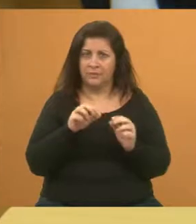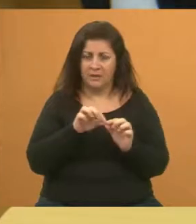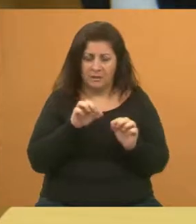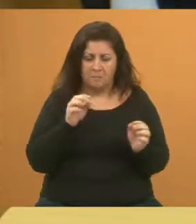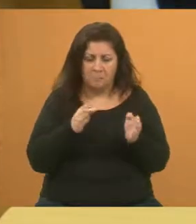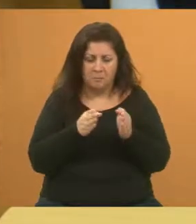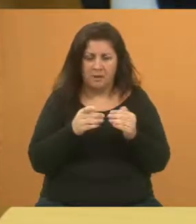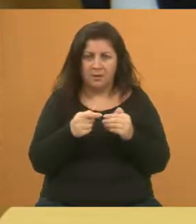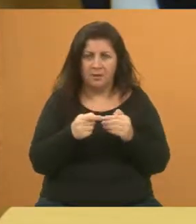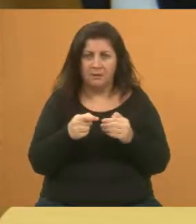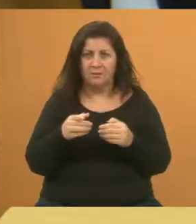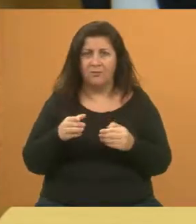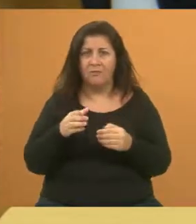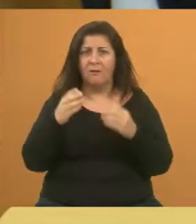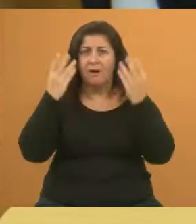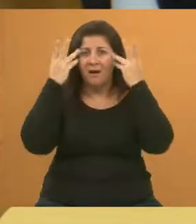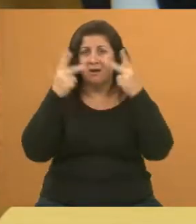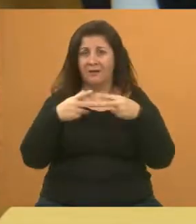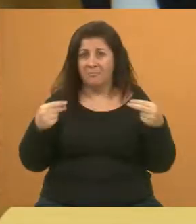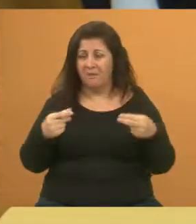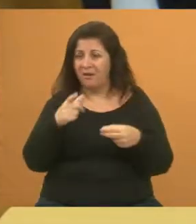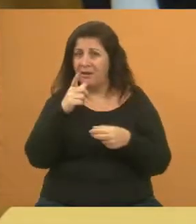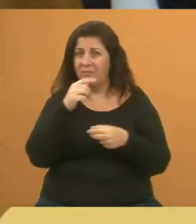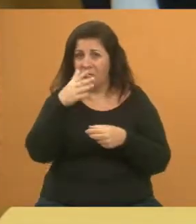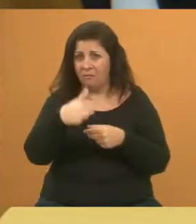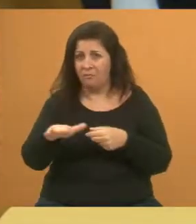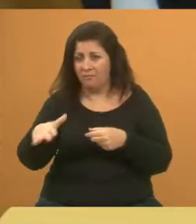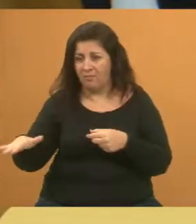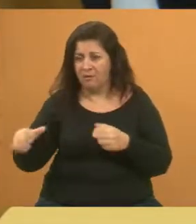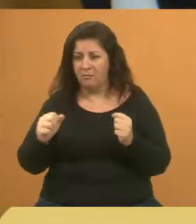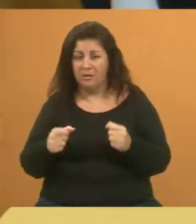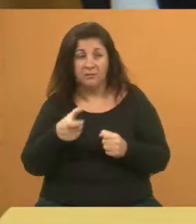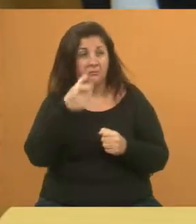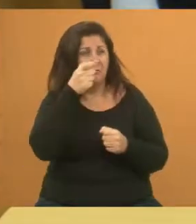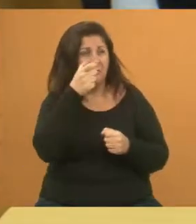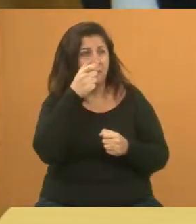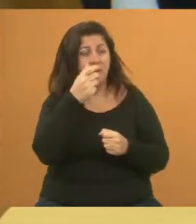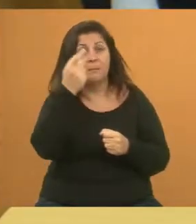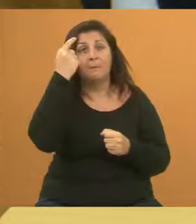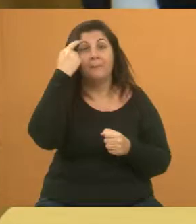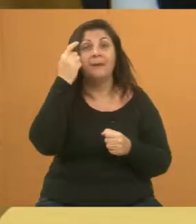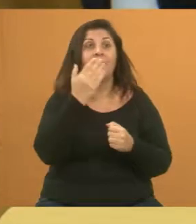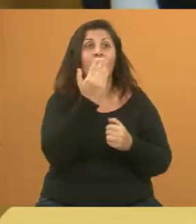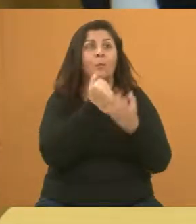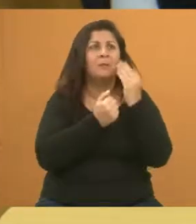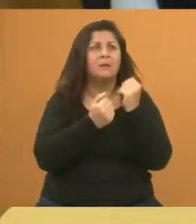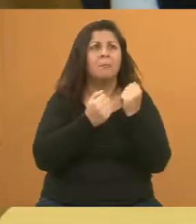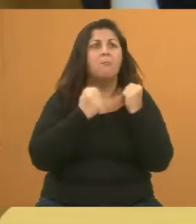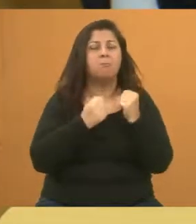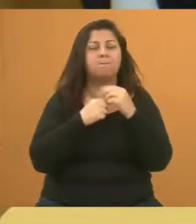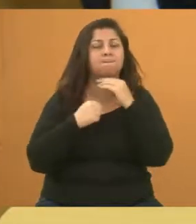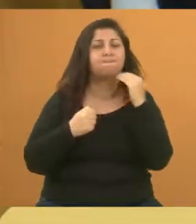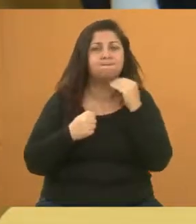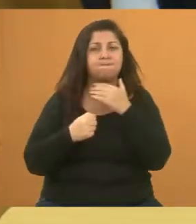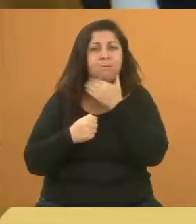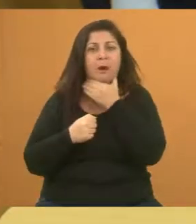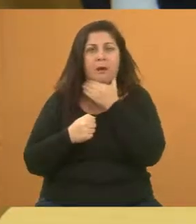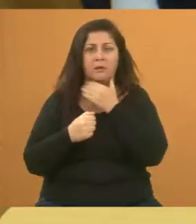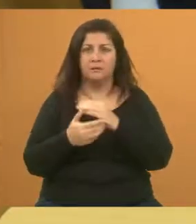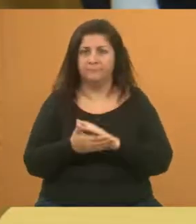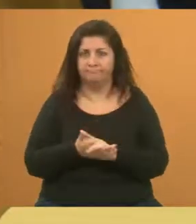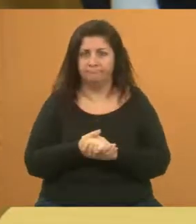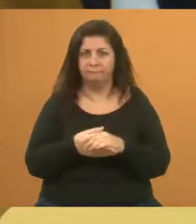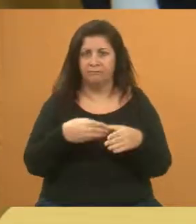pequeno, animais aquáticos podem confundir pedaços de plástico com comida e sufocar com eles. De verdade, o plástico